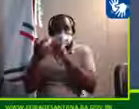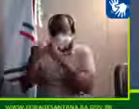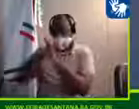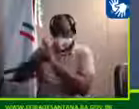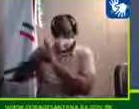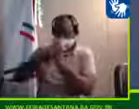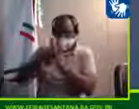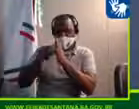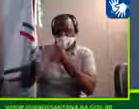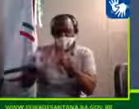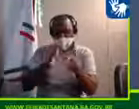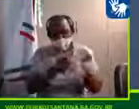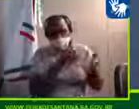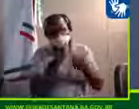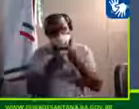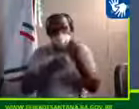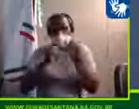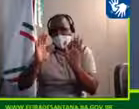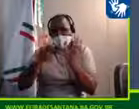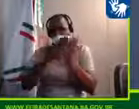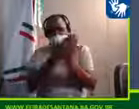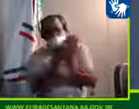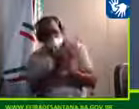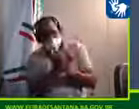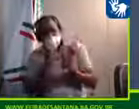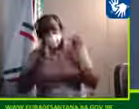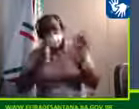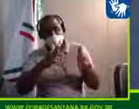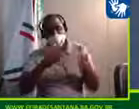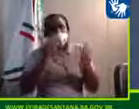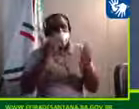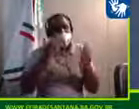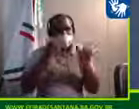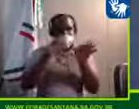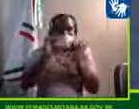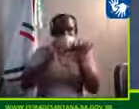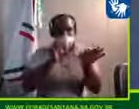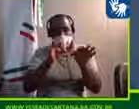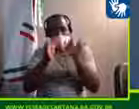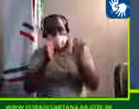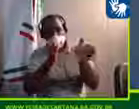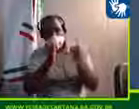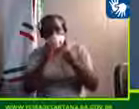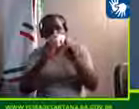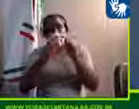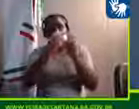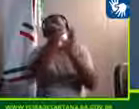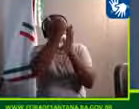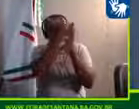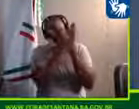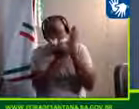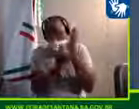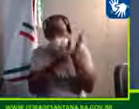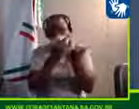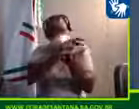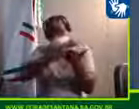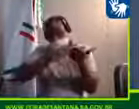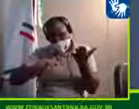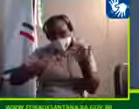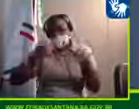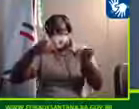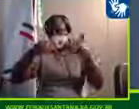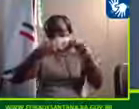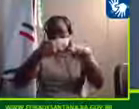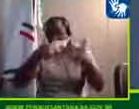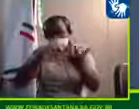o que é possível fazer, mas eu já pedi um escalonamento de abertura e de fechamento de atividades,